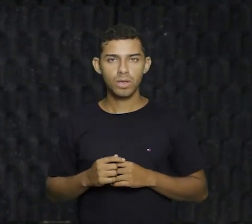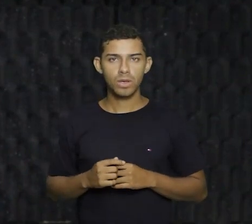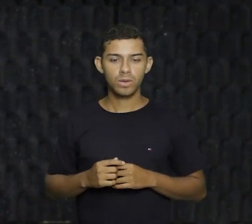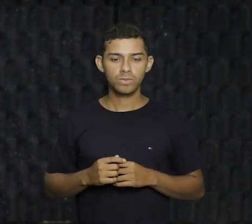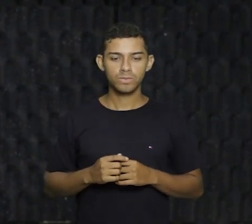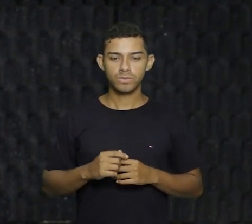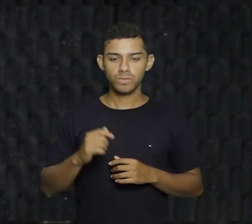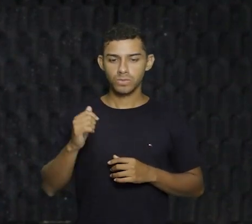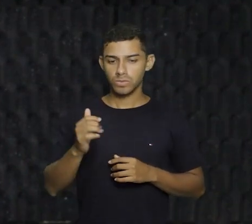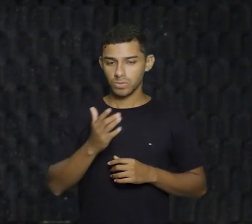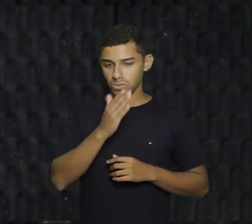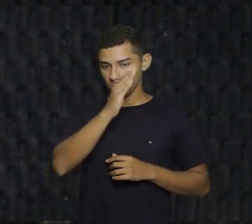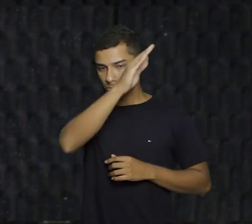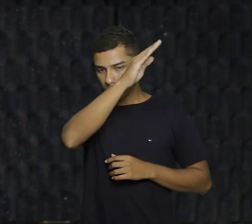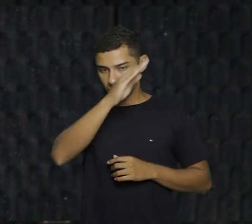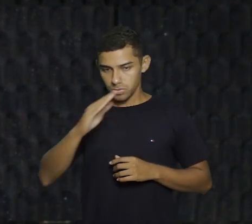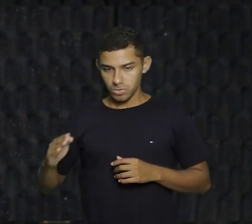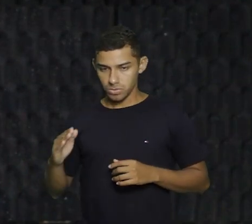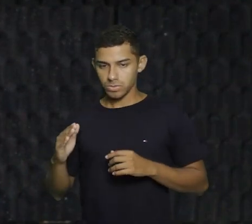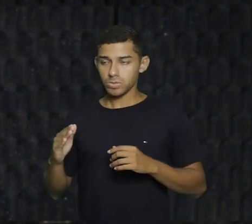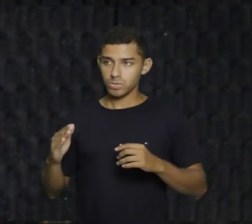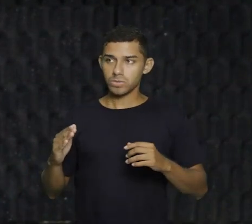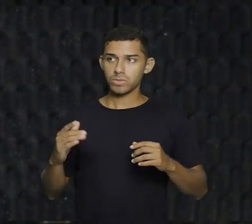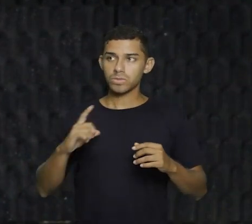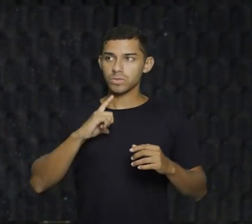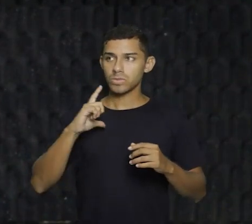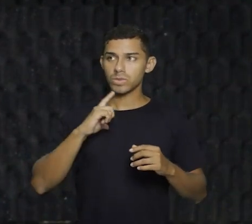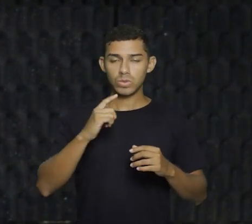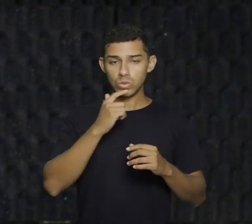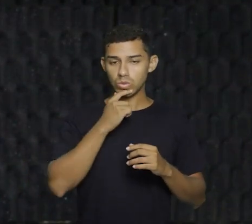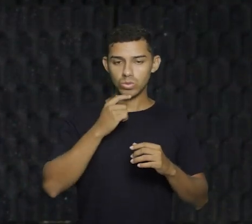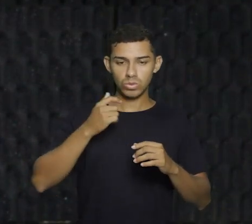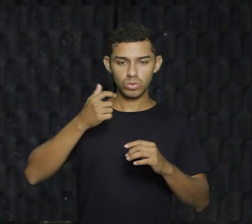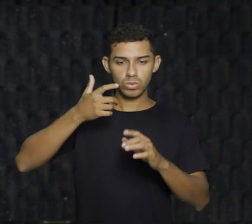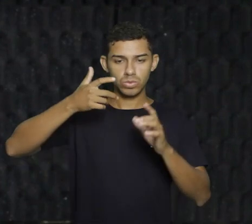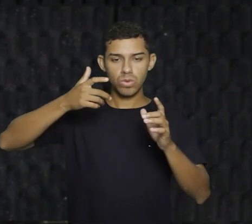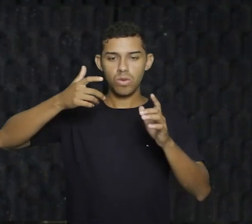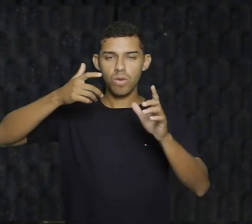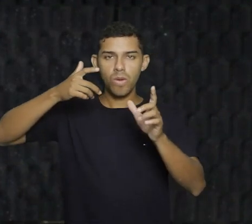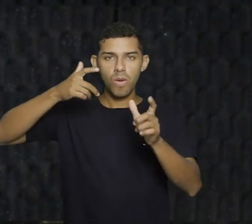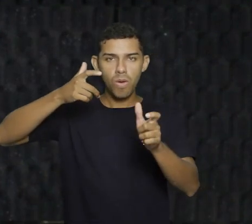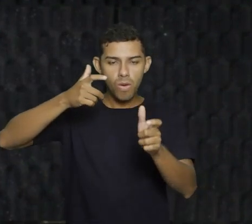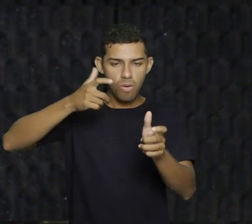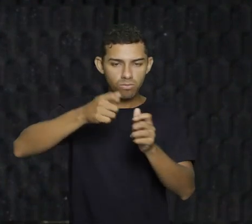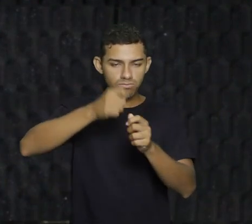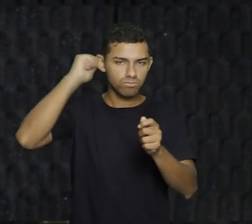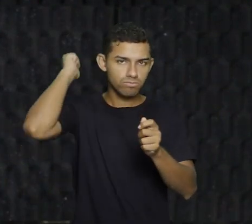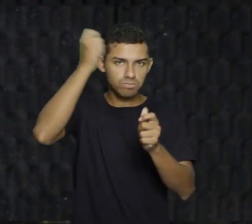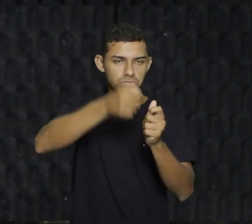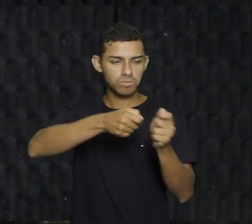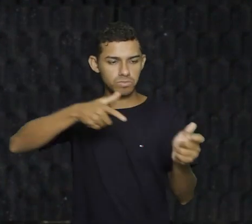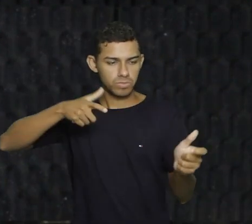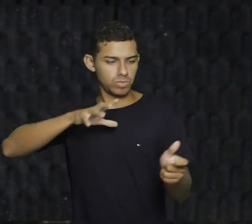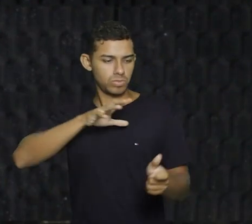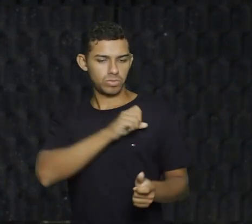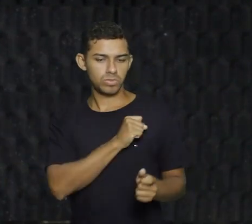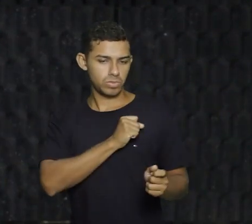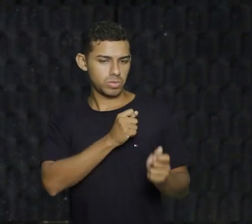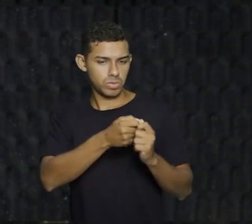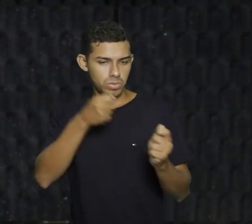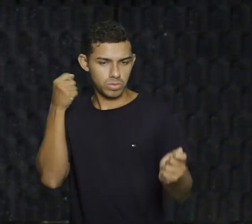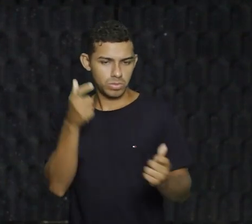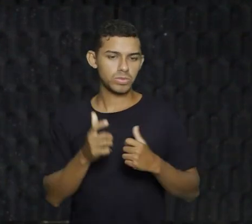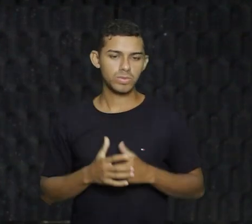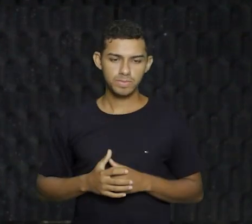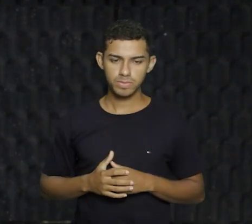está de um lado, se eu traçar uma linha no meio, tem um cupido ou um garotinho de asas, peladinho lá em cima, apontando uma